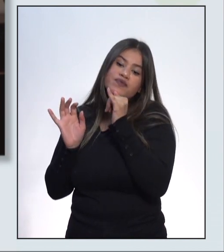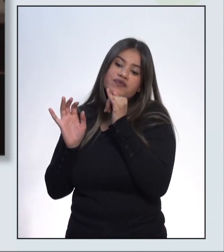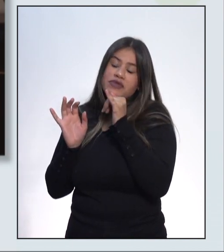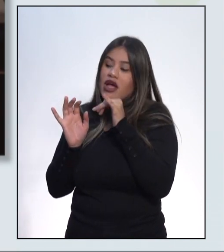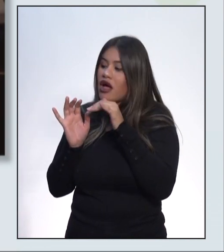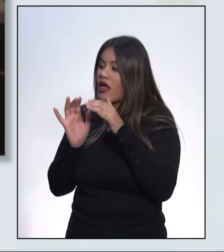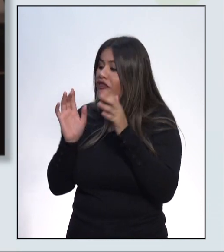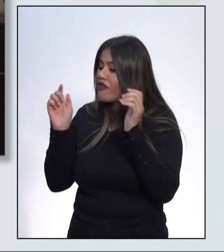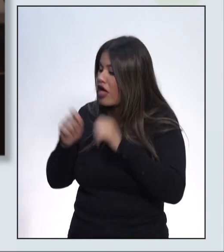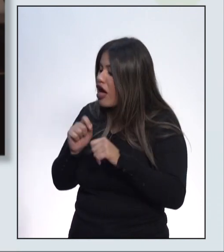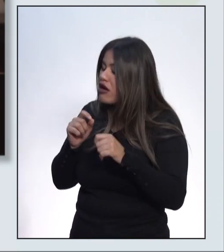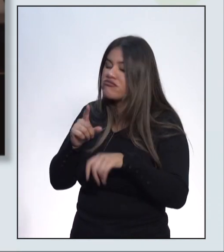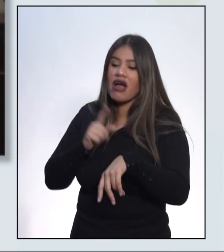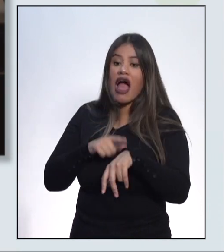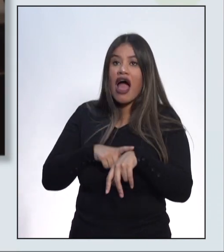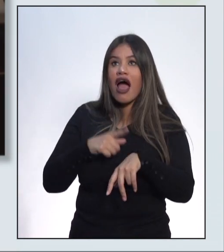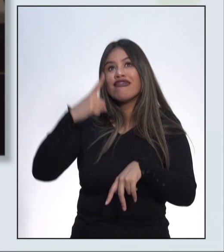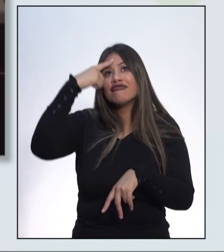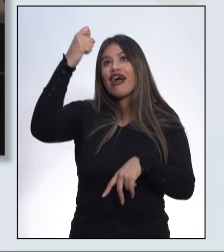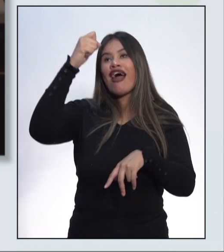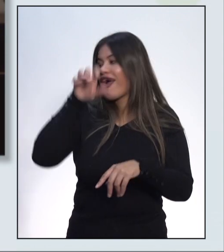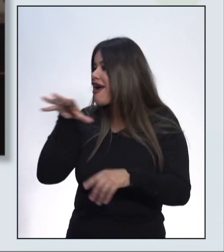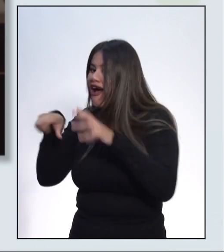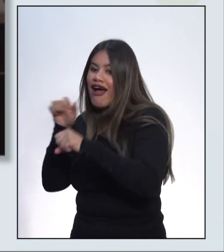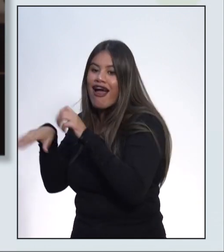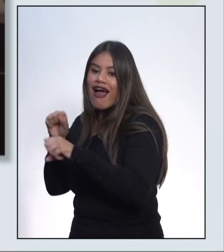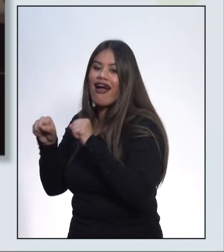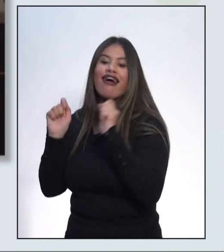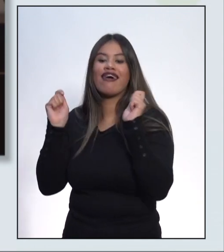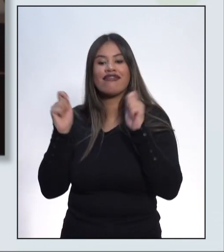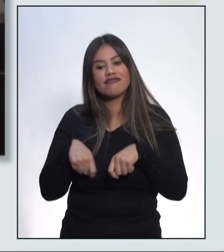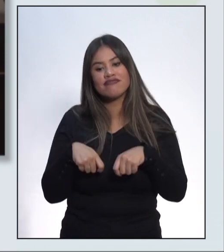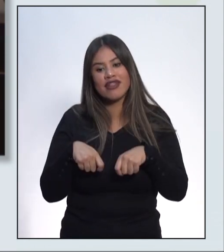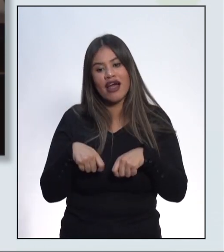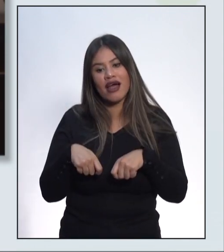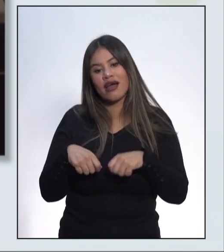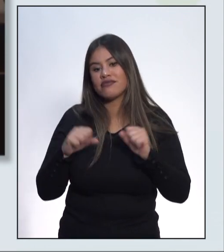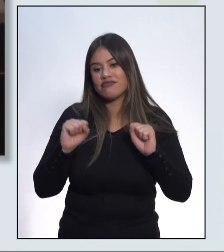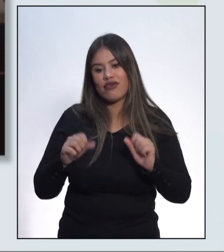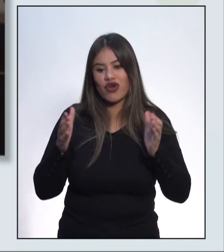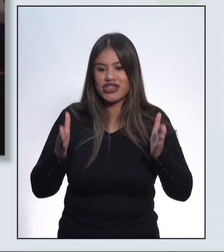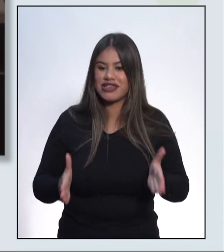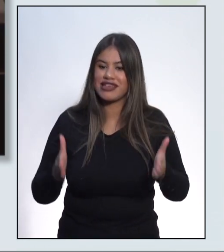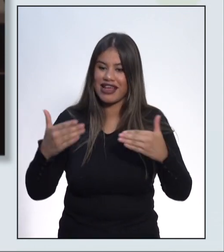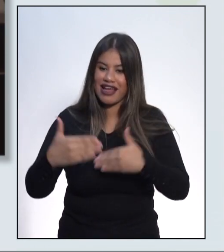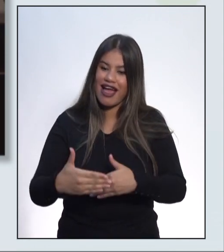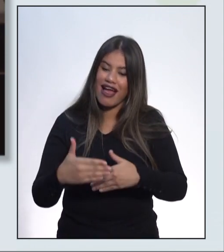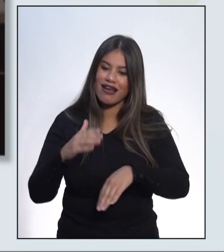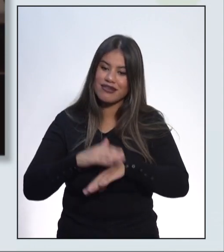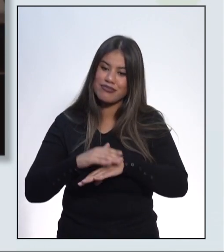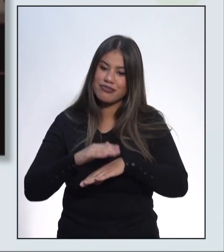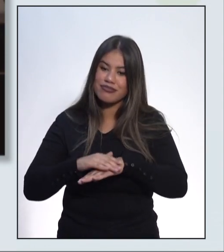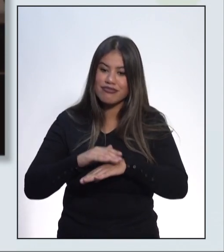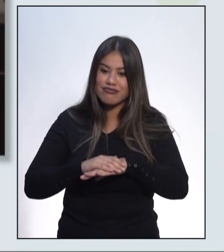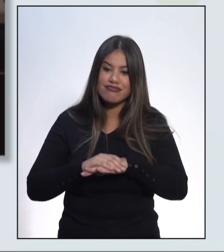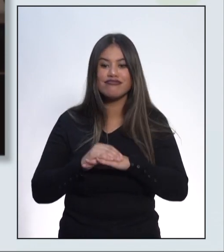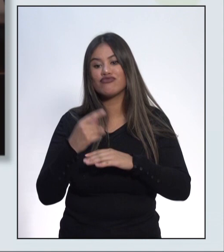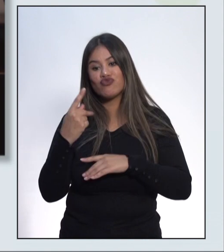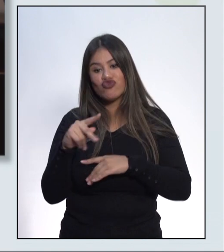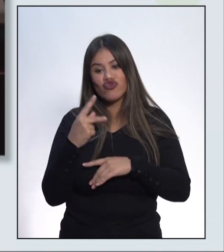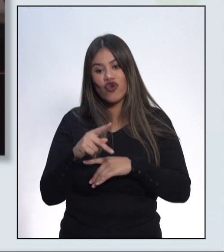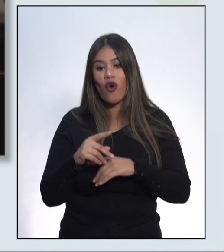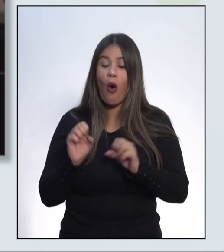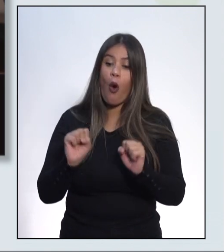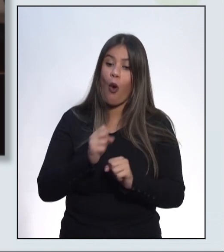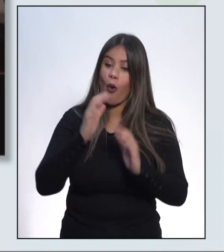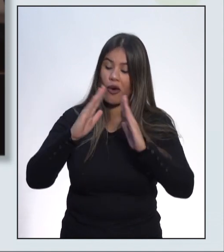fácil de acessar para você criar outros projetos. Então pode ser uma caixa, a sua caixa mão na massa, ou então você pode encontrar um cantinho na